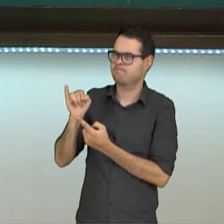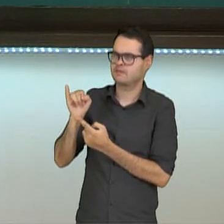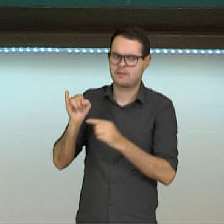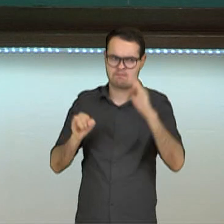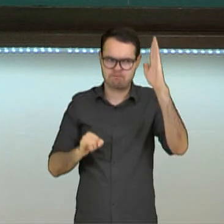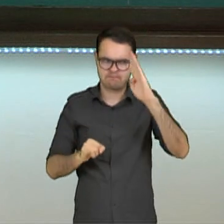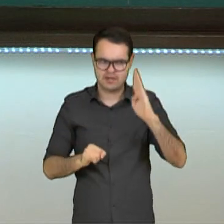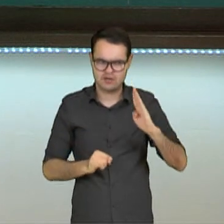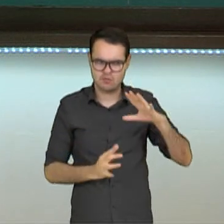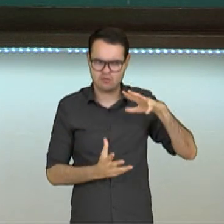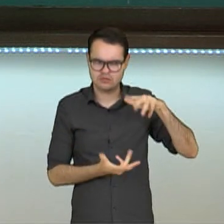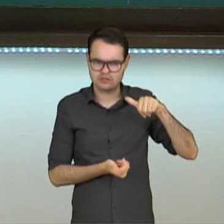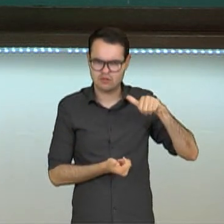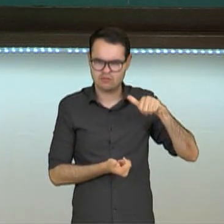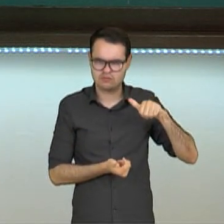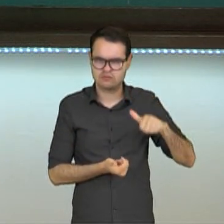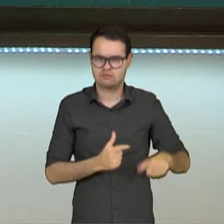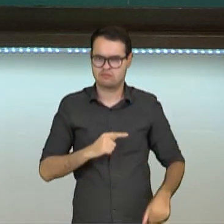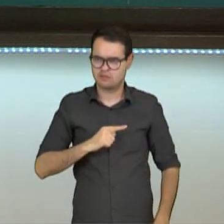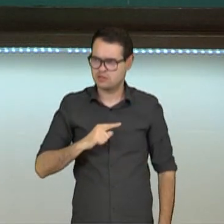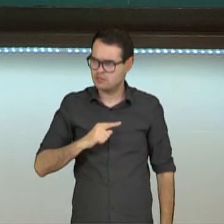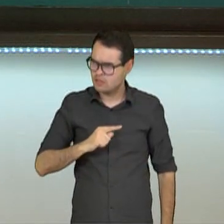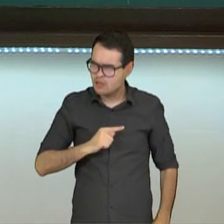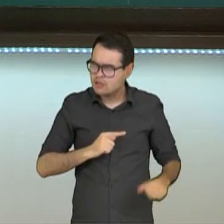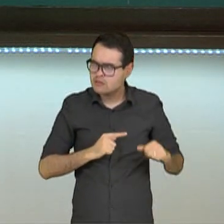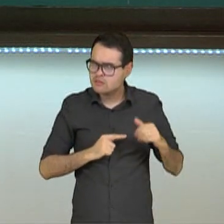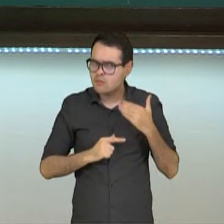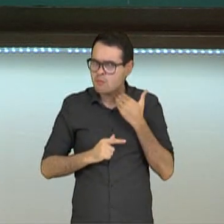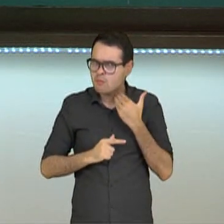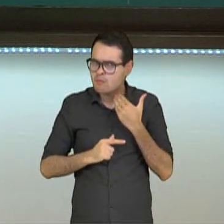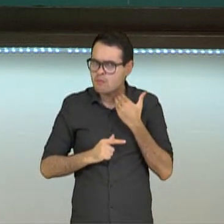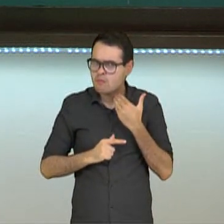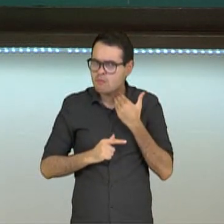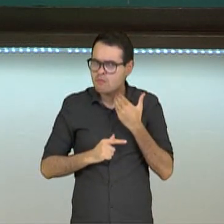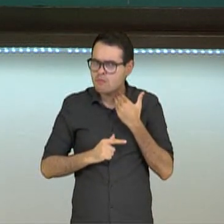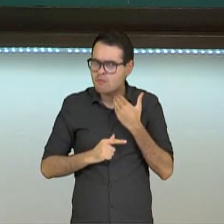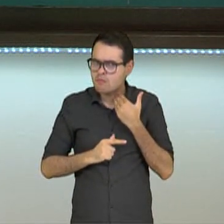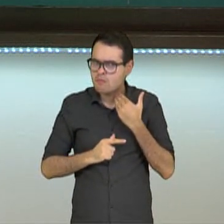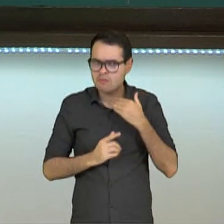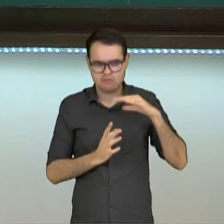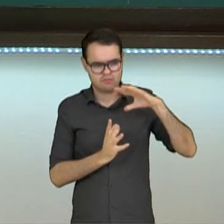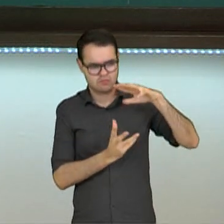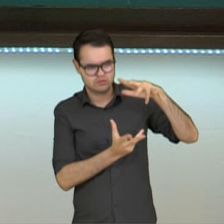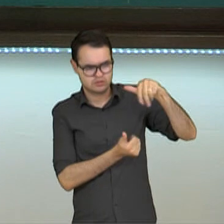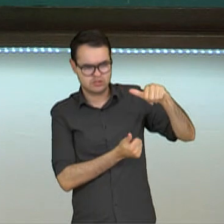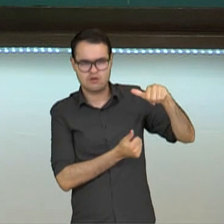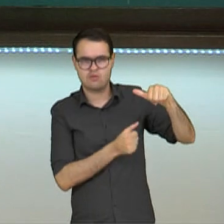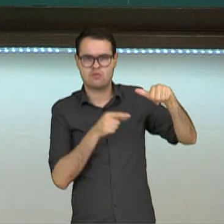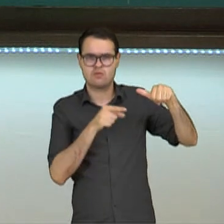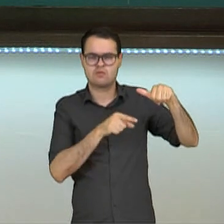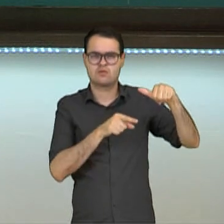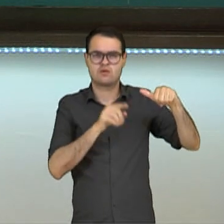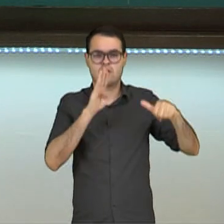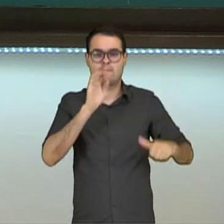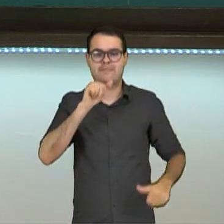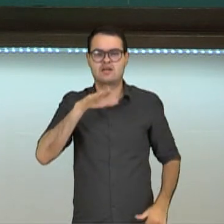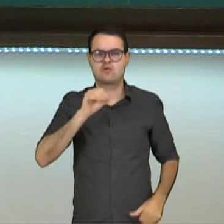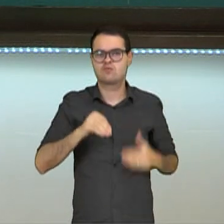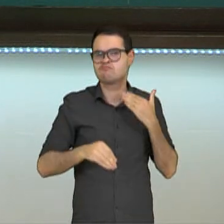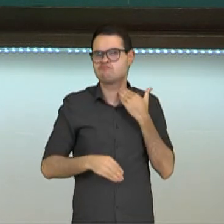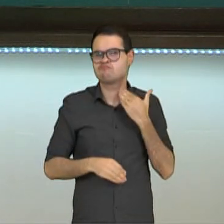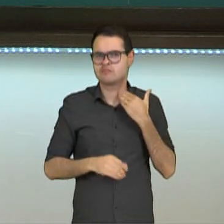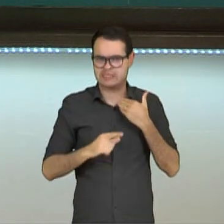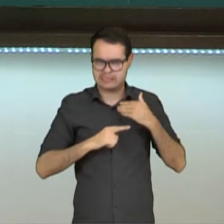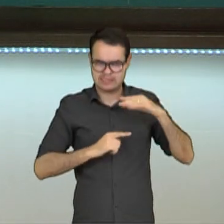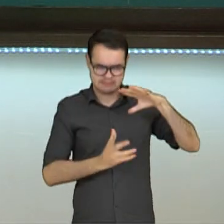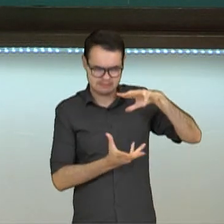Banco Mundial. Meu, tem um Banco Mundial. Tem? Já pensou ter o cartão de crédito de lá? Oh, coisa boa, pediu me